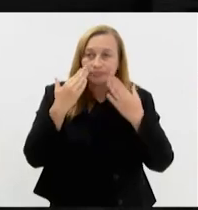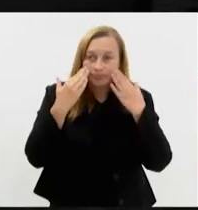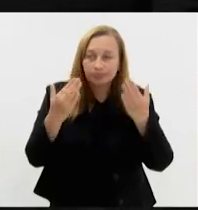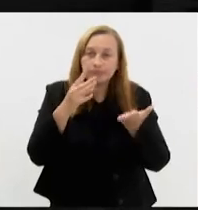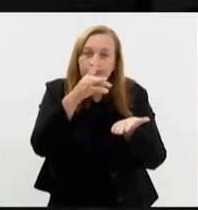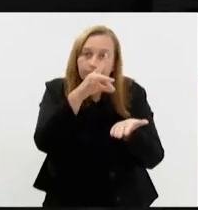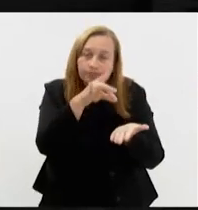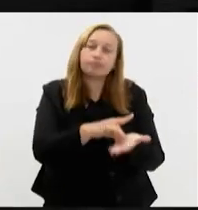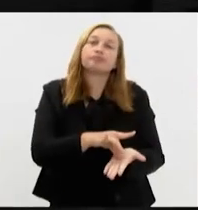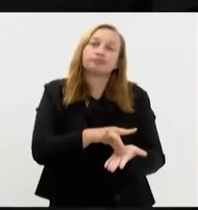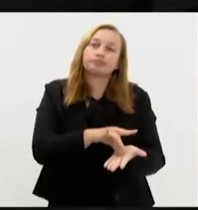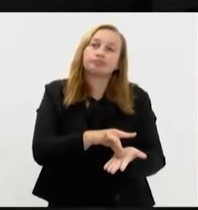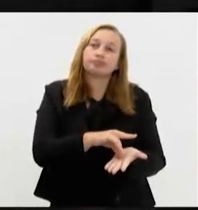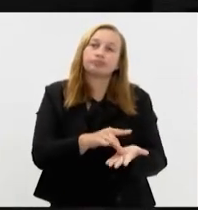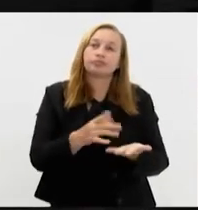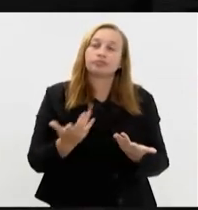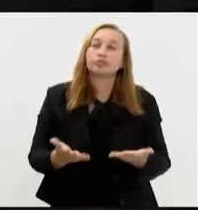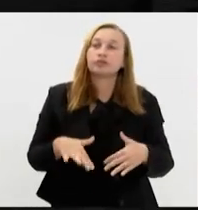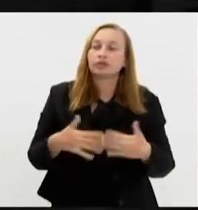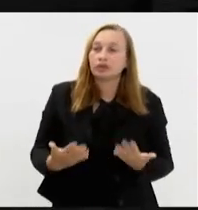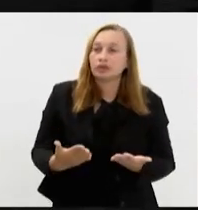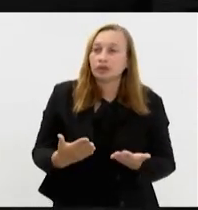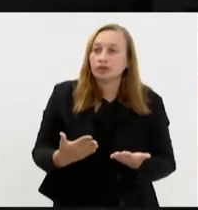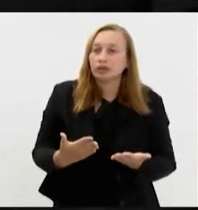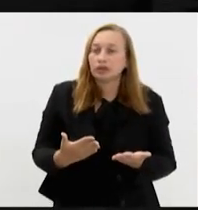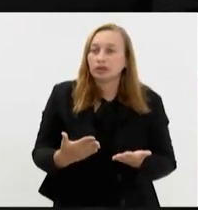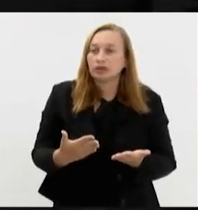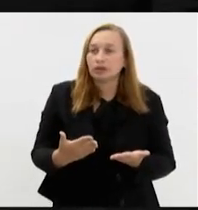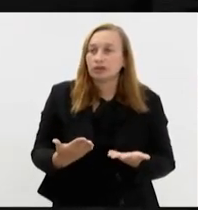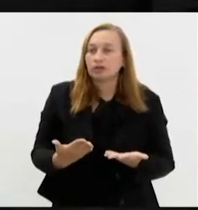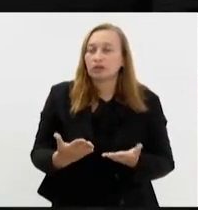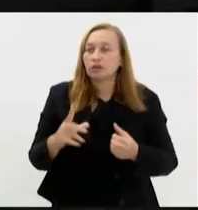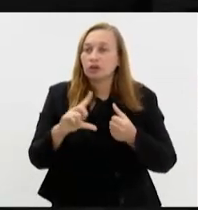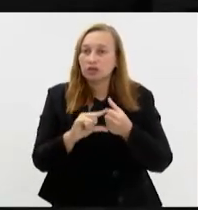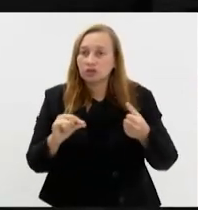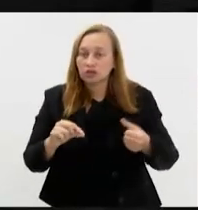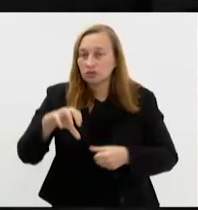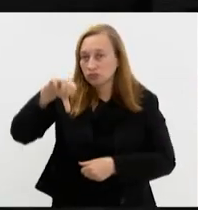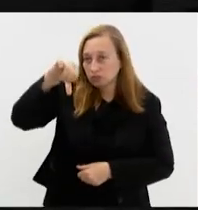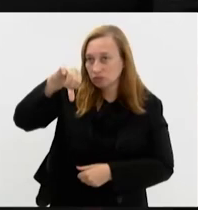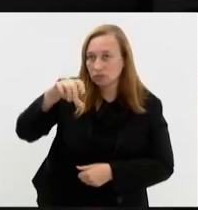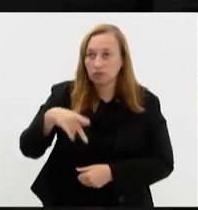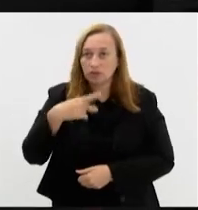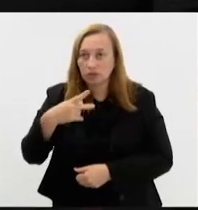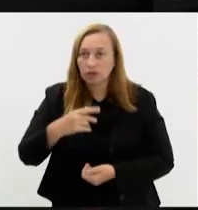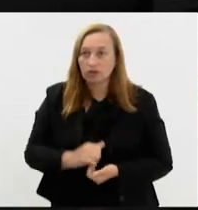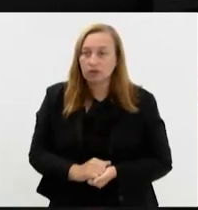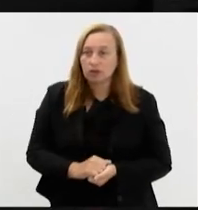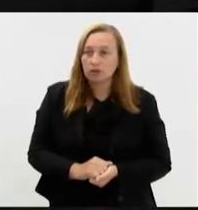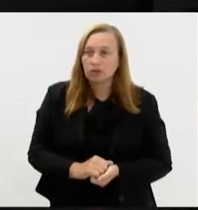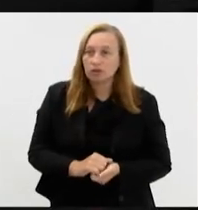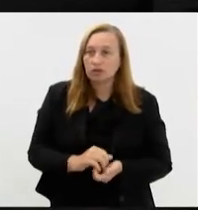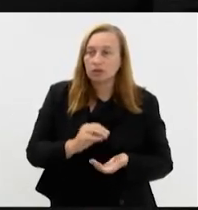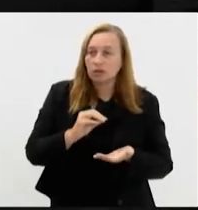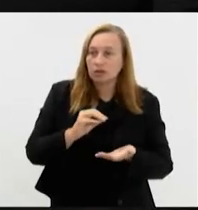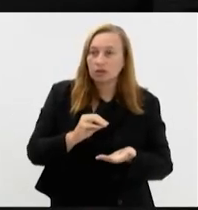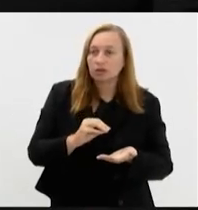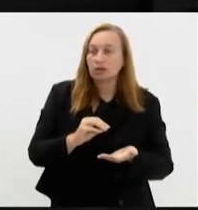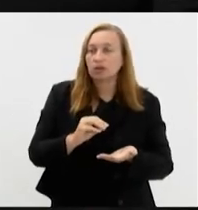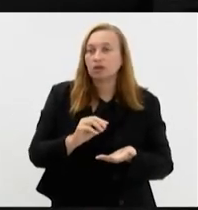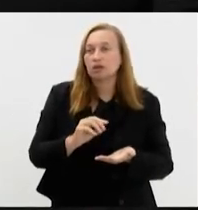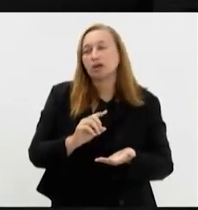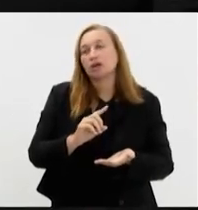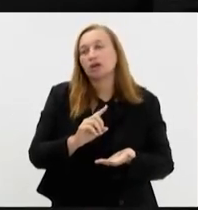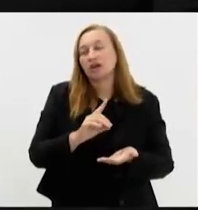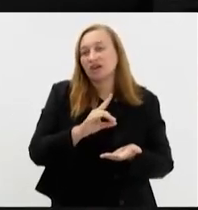verdade e aí ela faz um desmembramento com essas letras do artigo no ano dizendo a inverdade será rebatida assim a